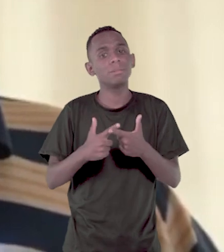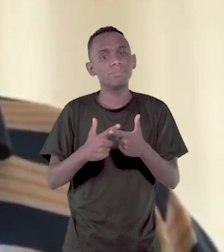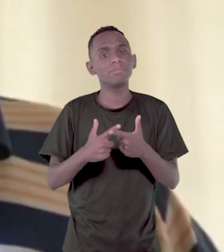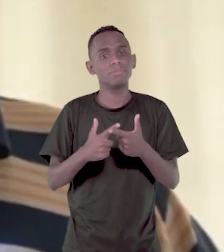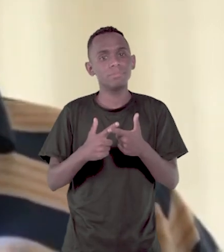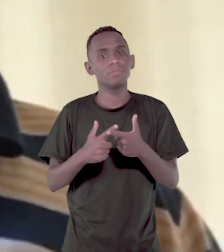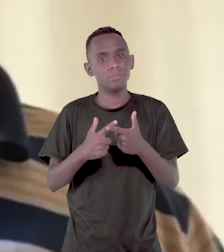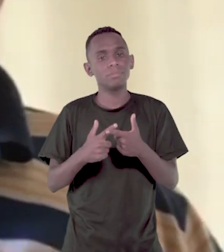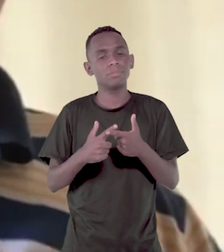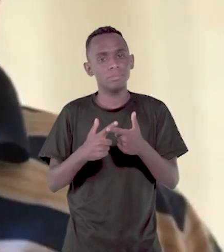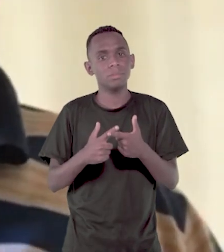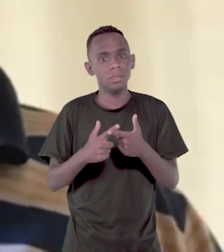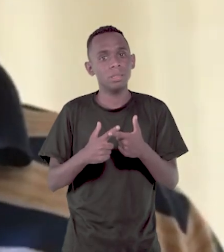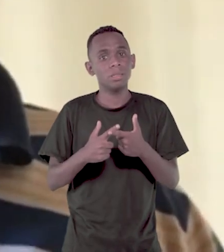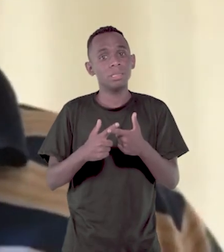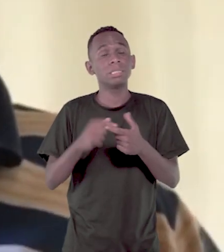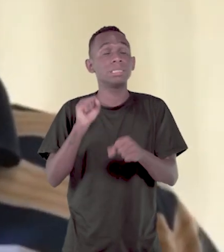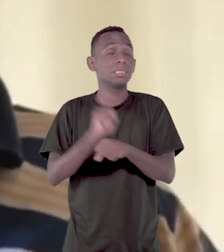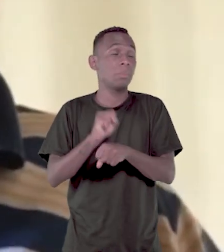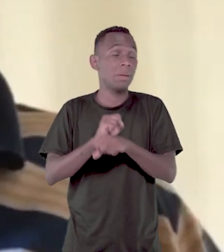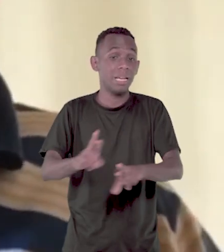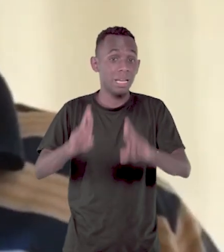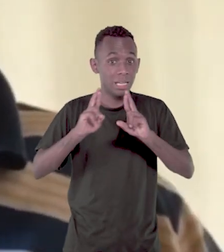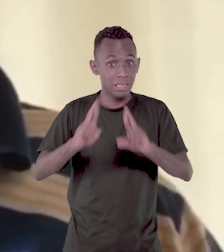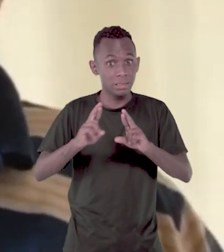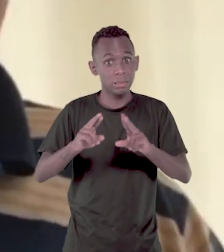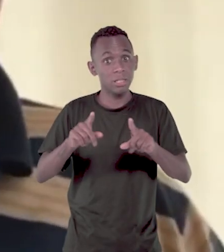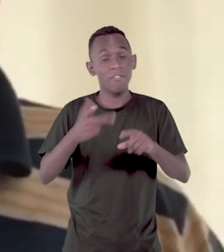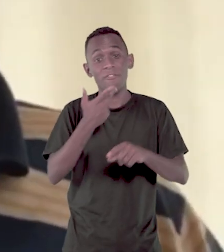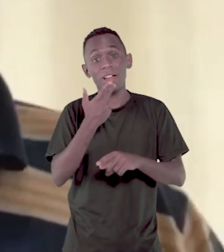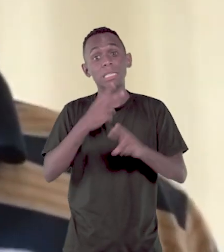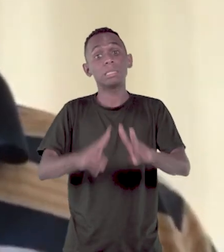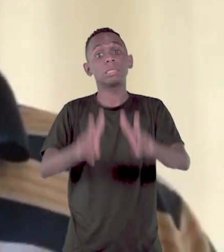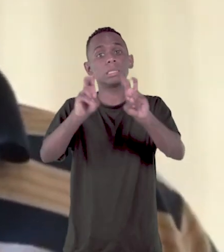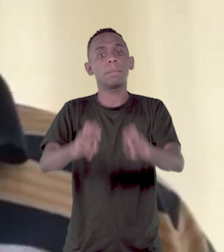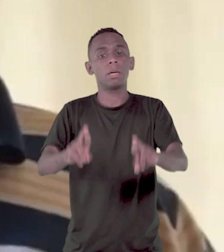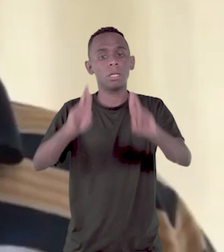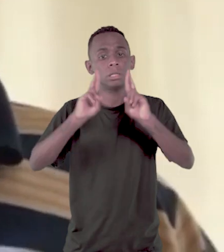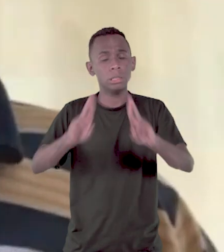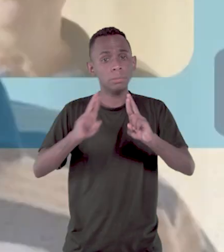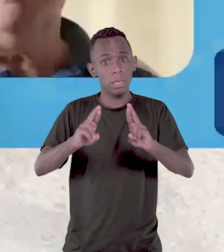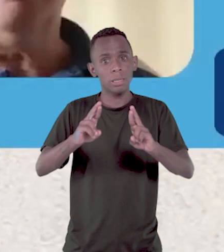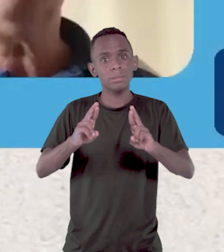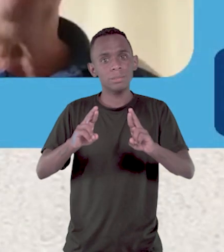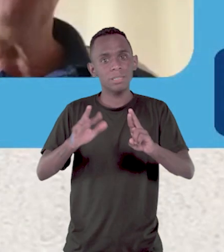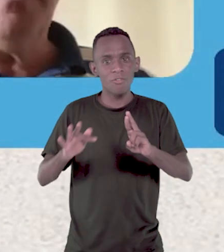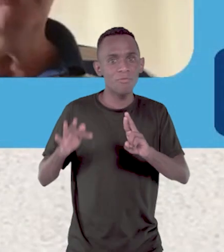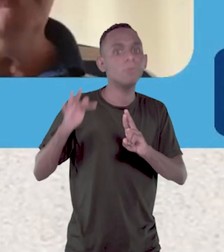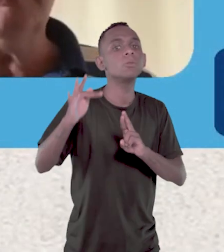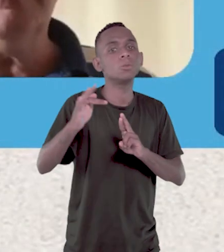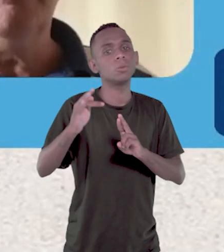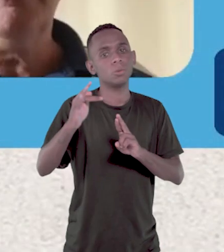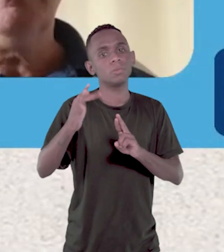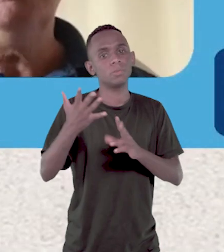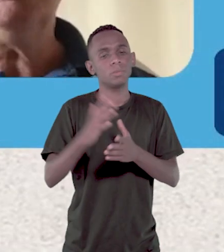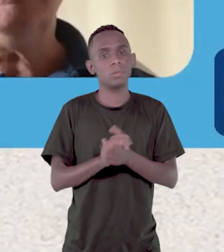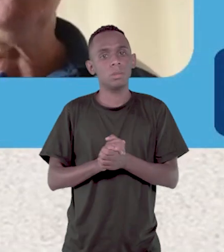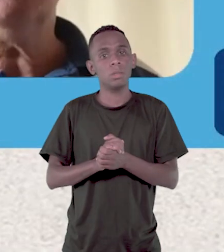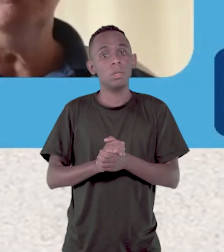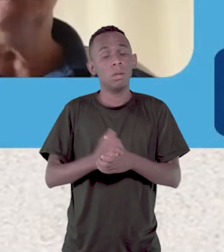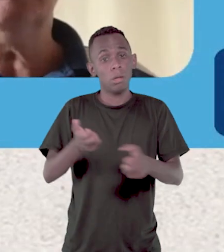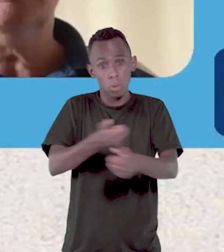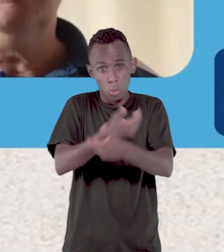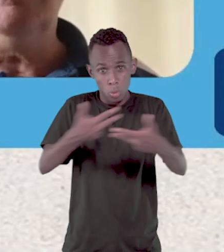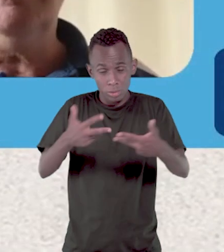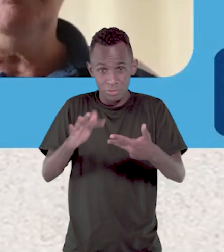é algo que, quando a gente fala em esperar, nós estamos falando de esperança, né? Então, assim, é essa esperança de que